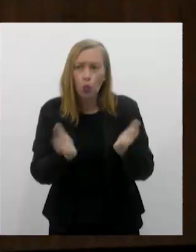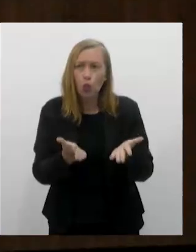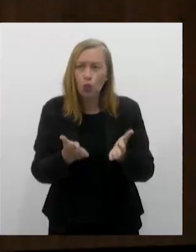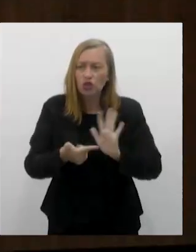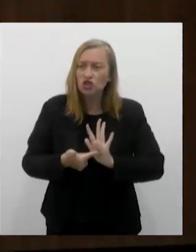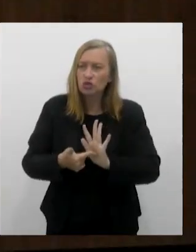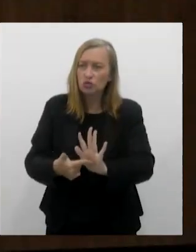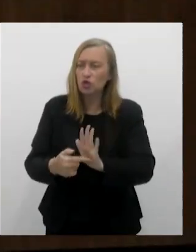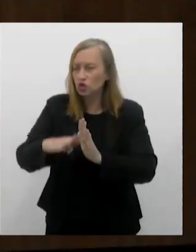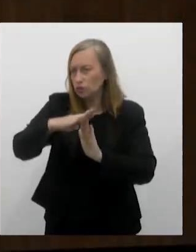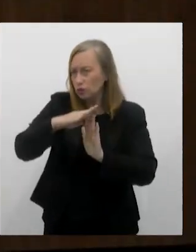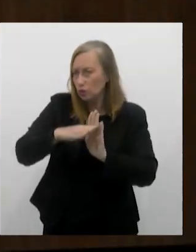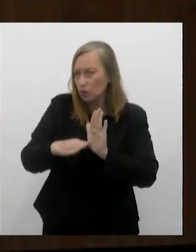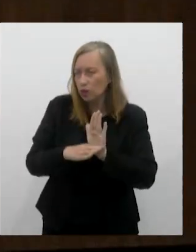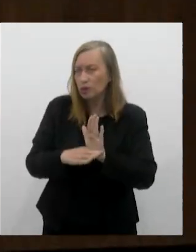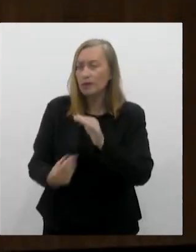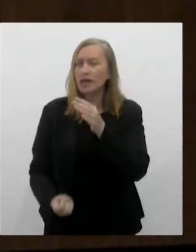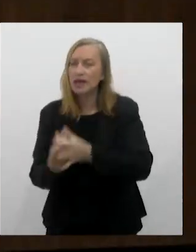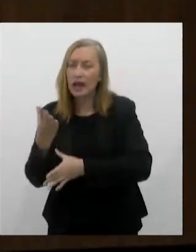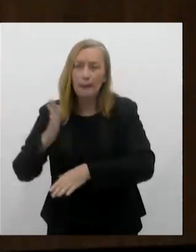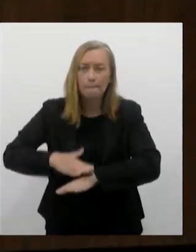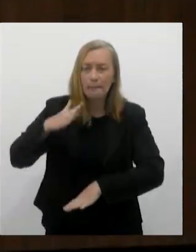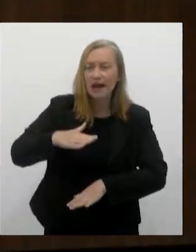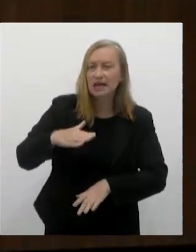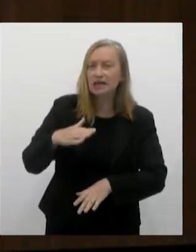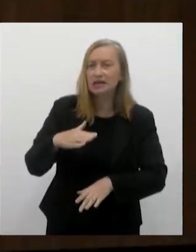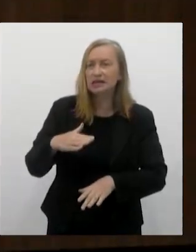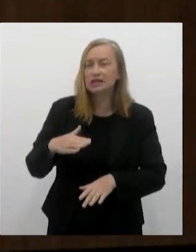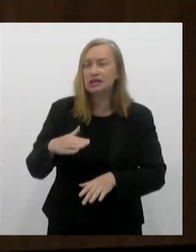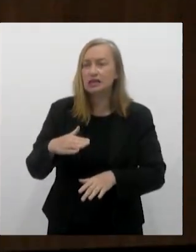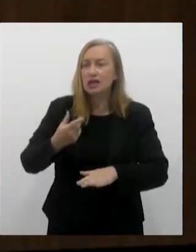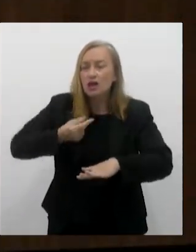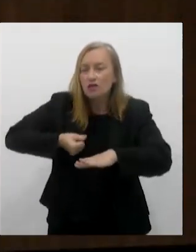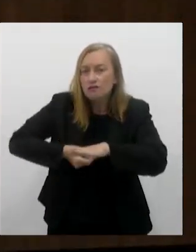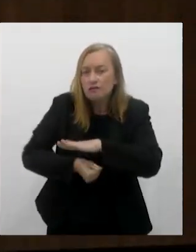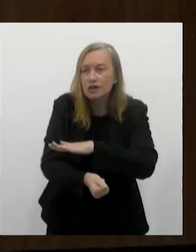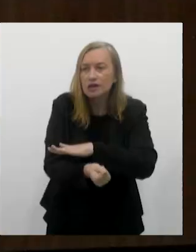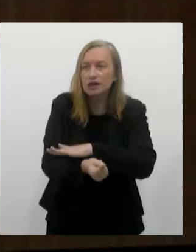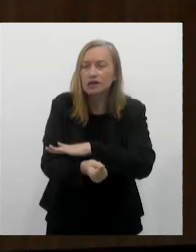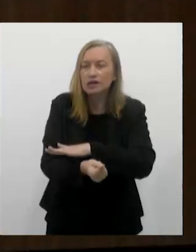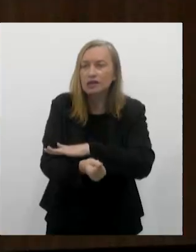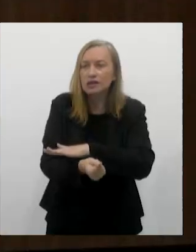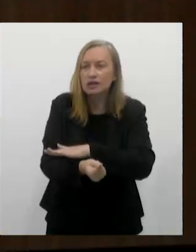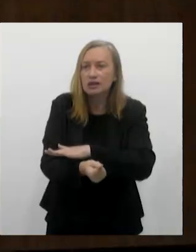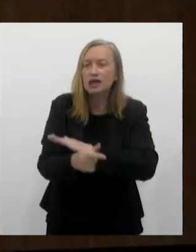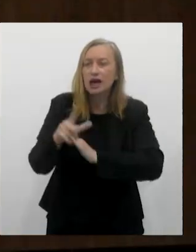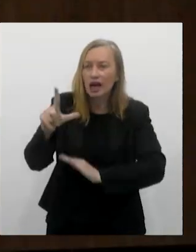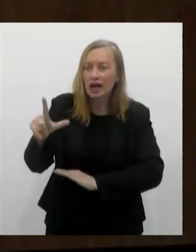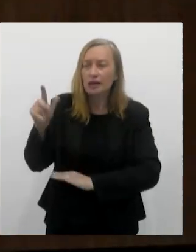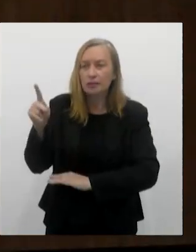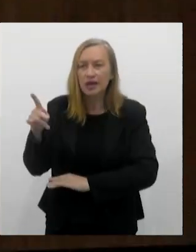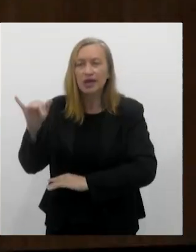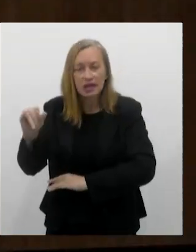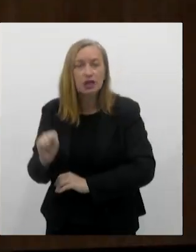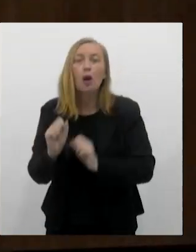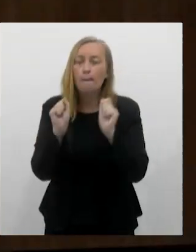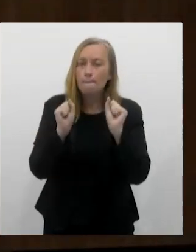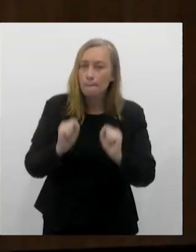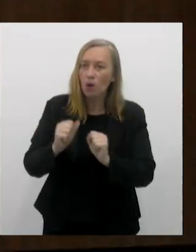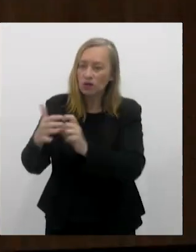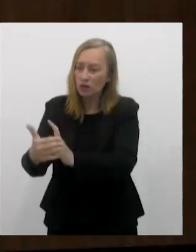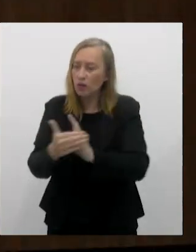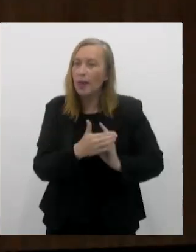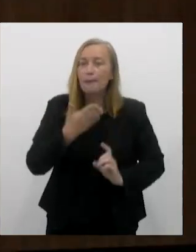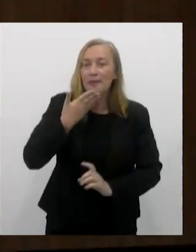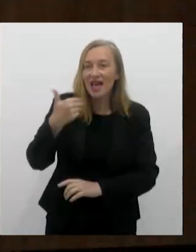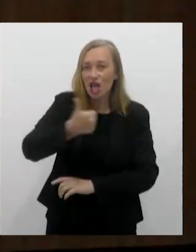esse programa para criar mais robustez financeira para que as ELPIs possam acolher